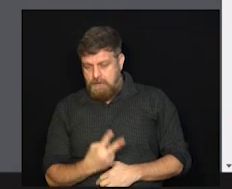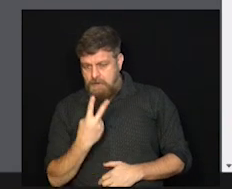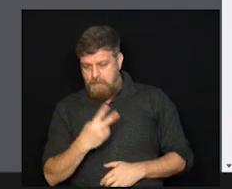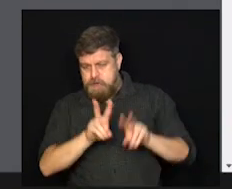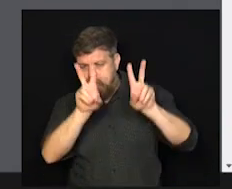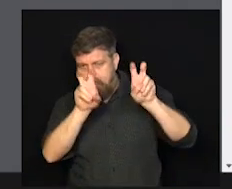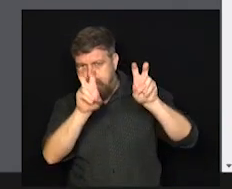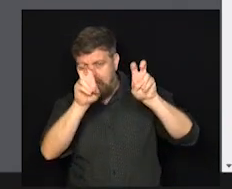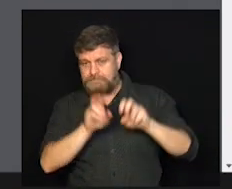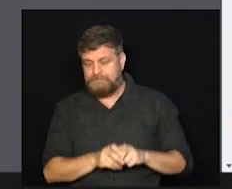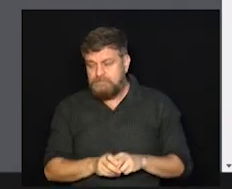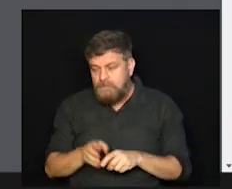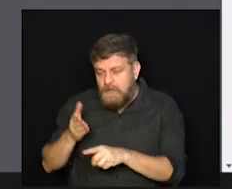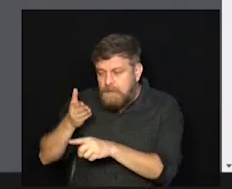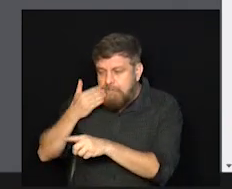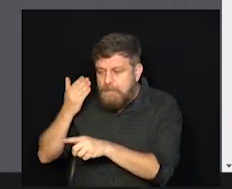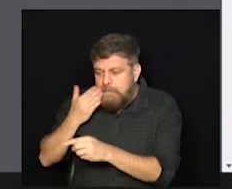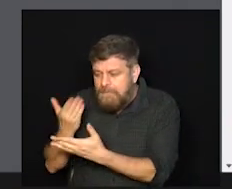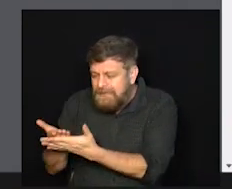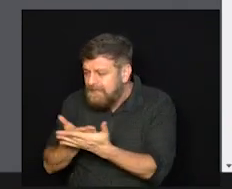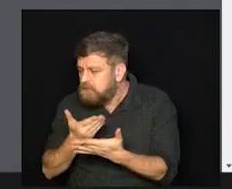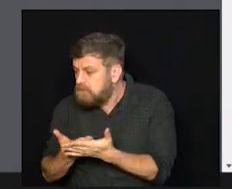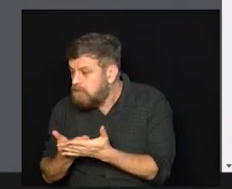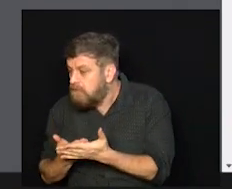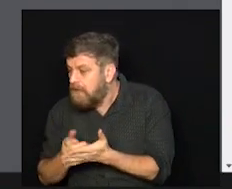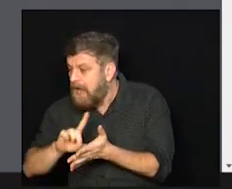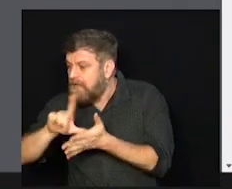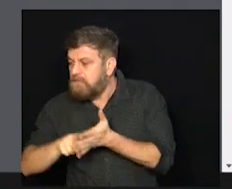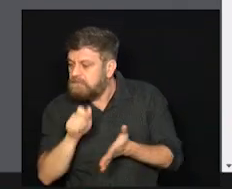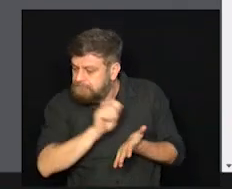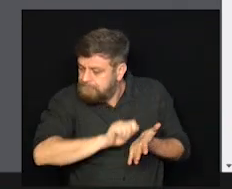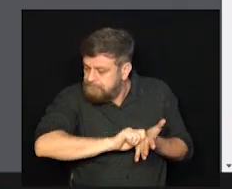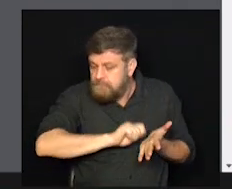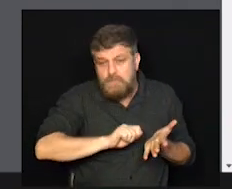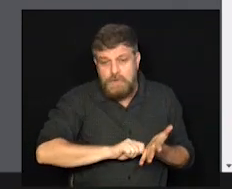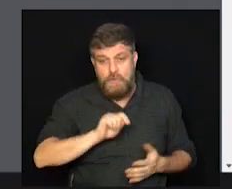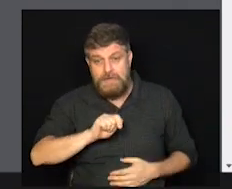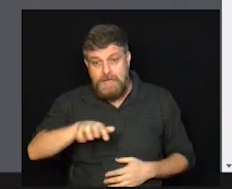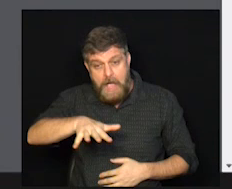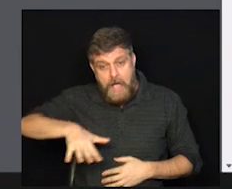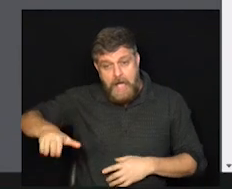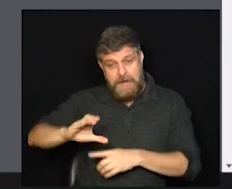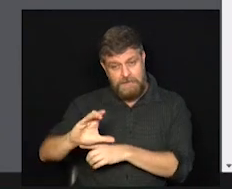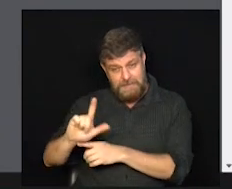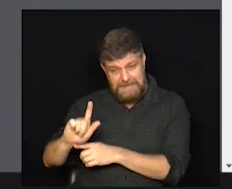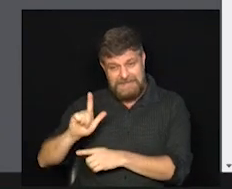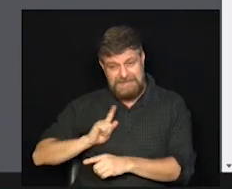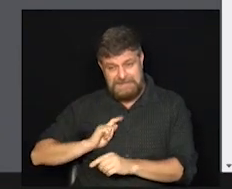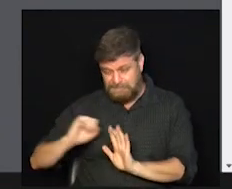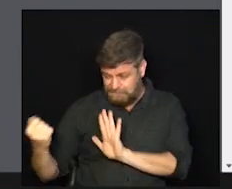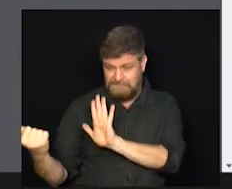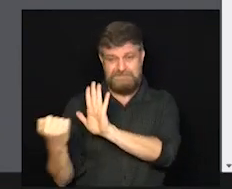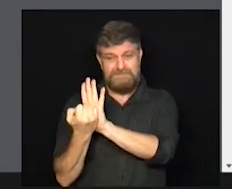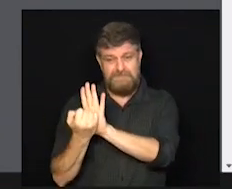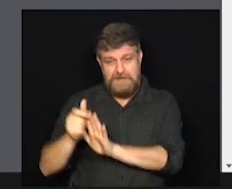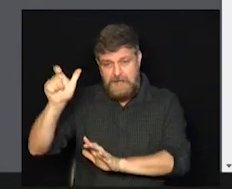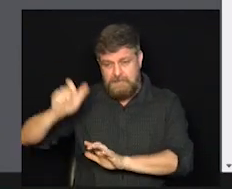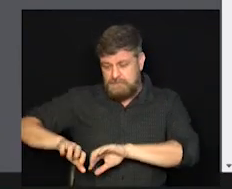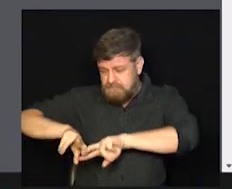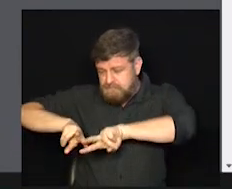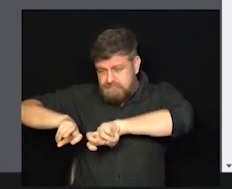ele ouviu nos relatos, e o que ele estudou do que lhe deram. A região, o Campo Grande, é marcado por desbravadores e